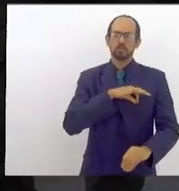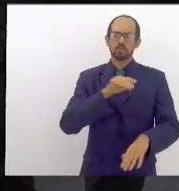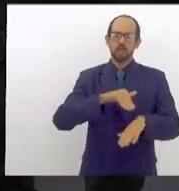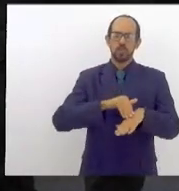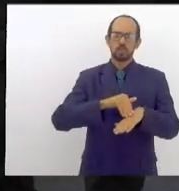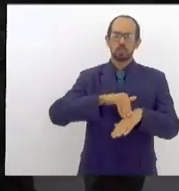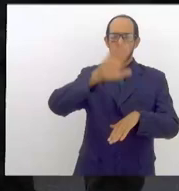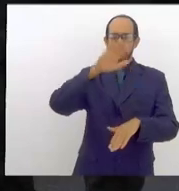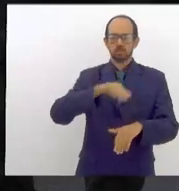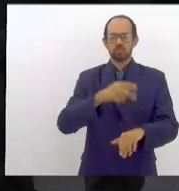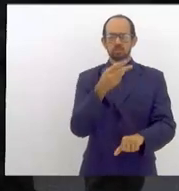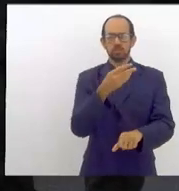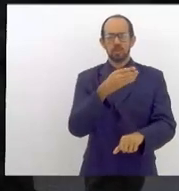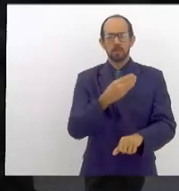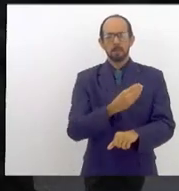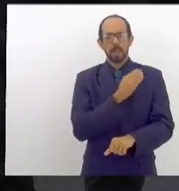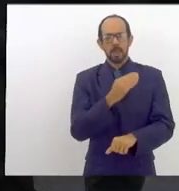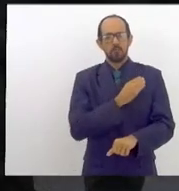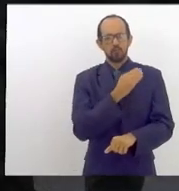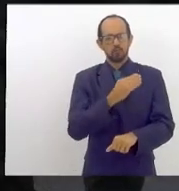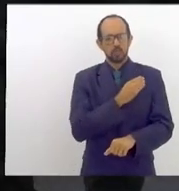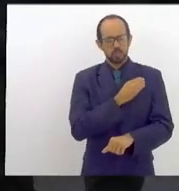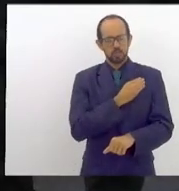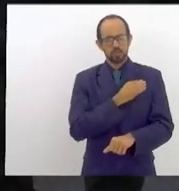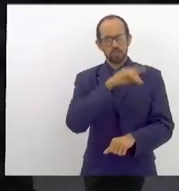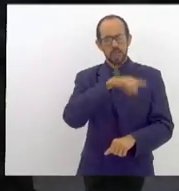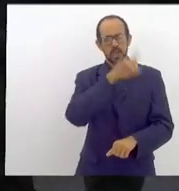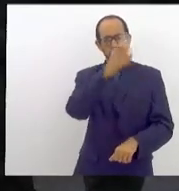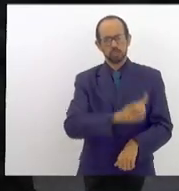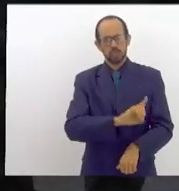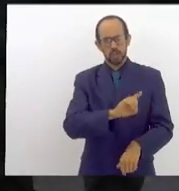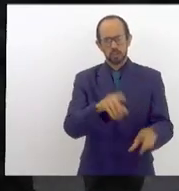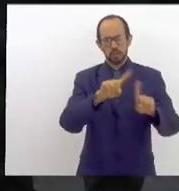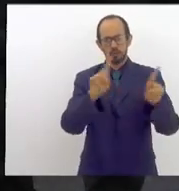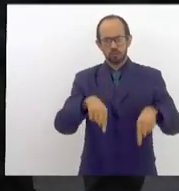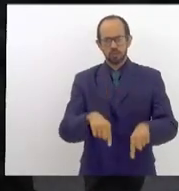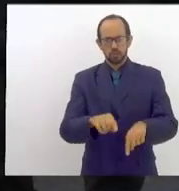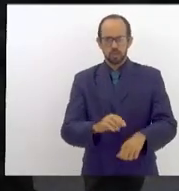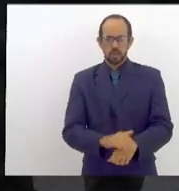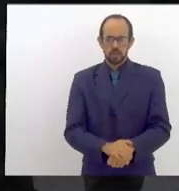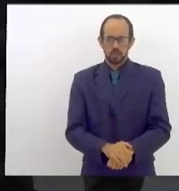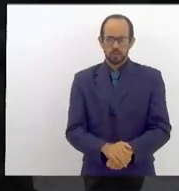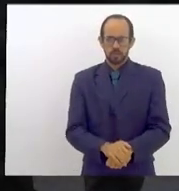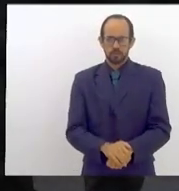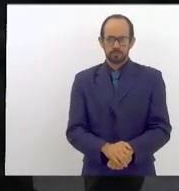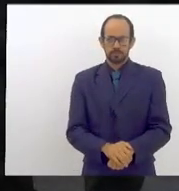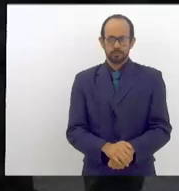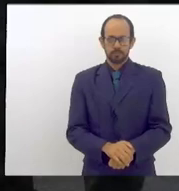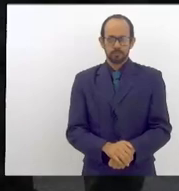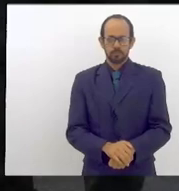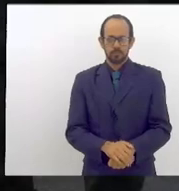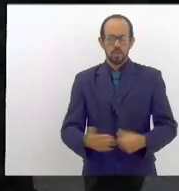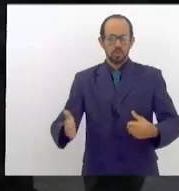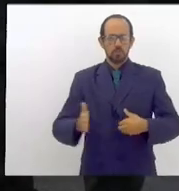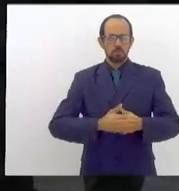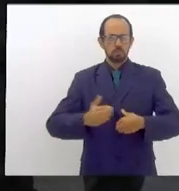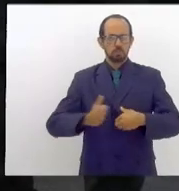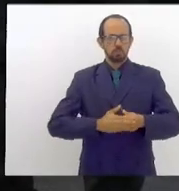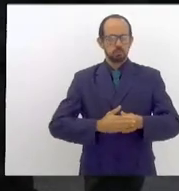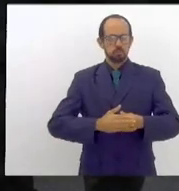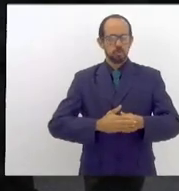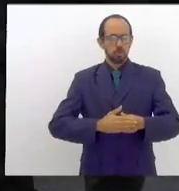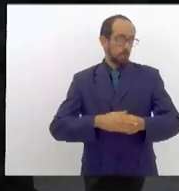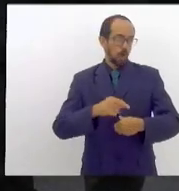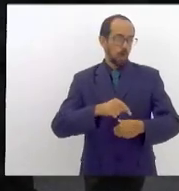dar os benefícios dar o que a direita ao servidor por obra própria por uma decisão